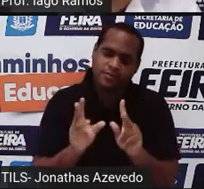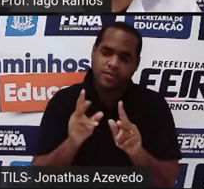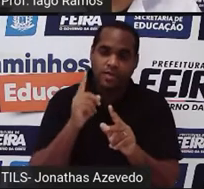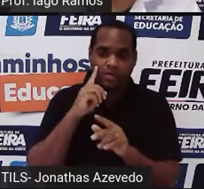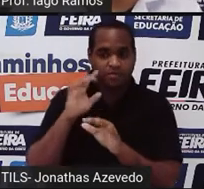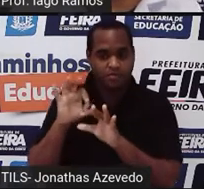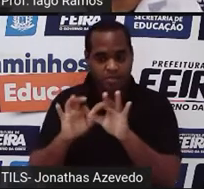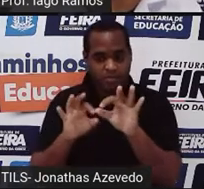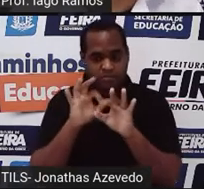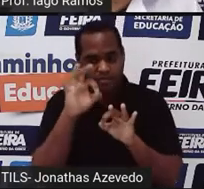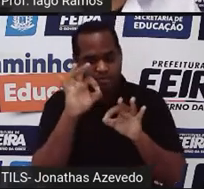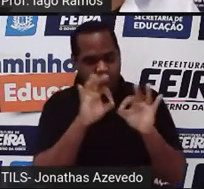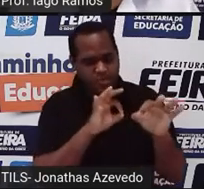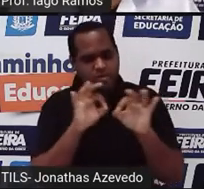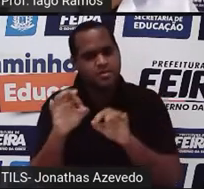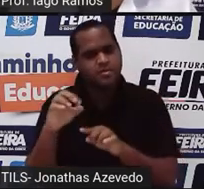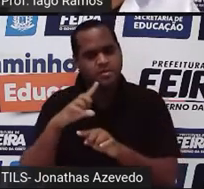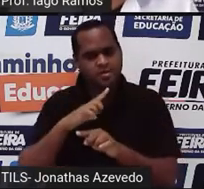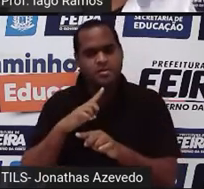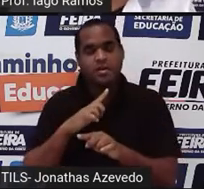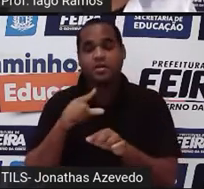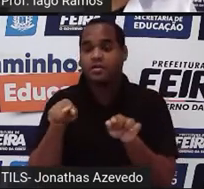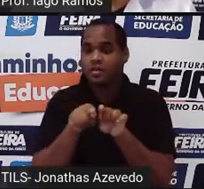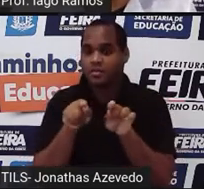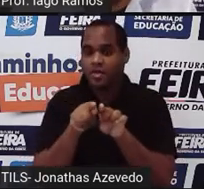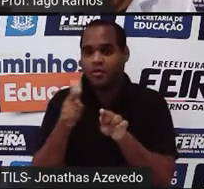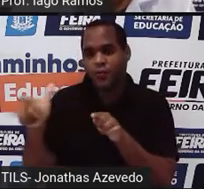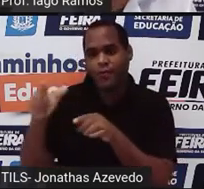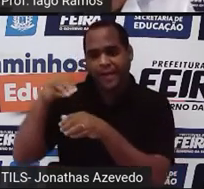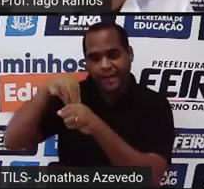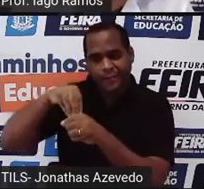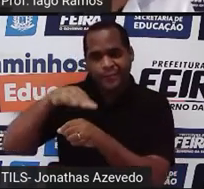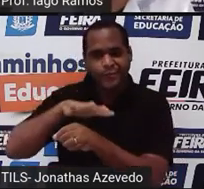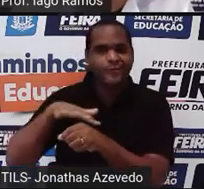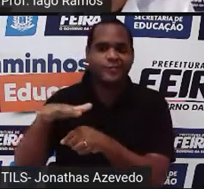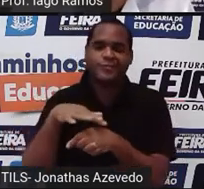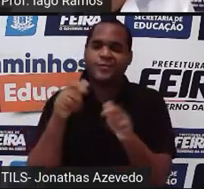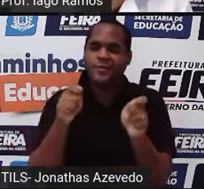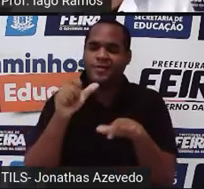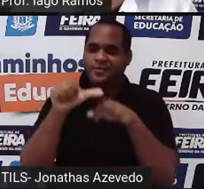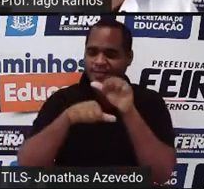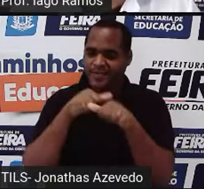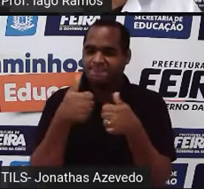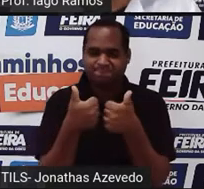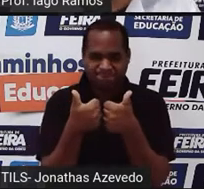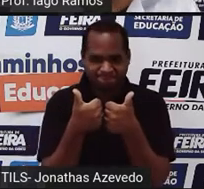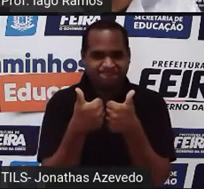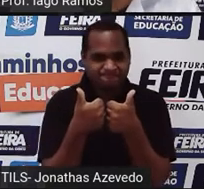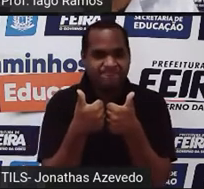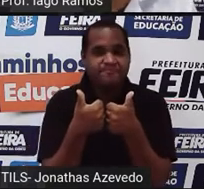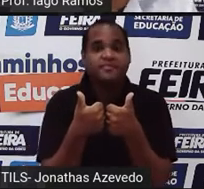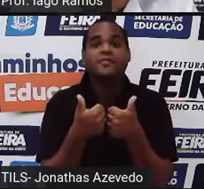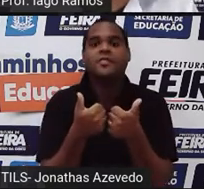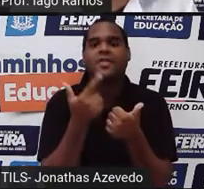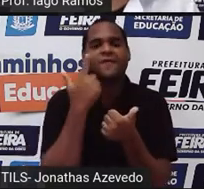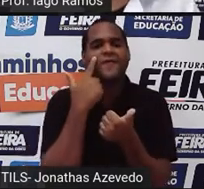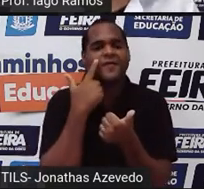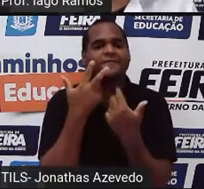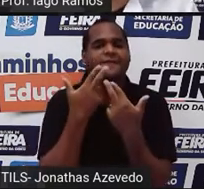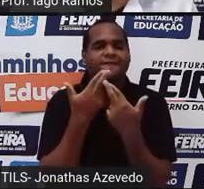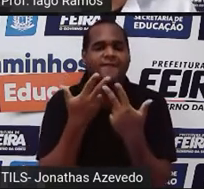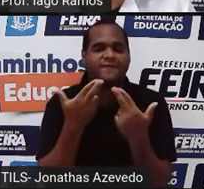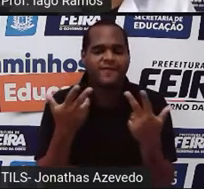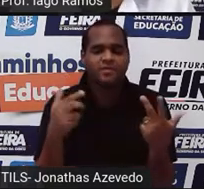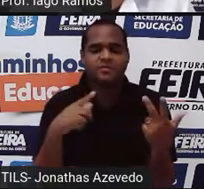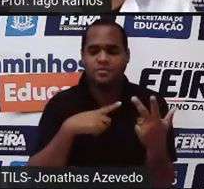medidas de lados ou seja medida de ângulos internos, tá bom? Então, toda essa coisinha a